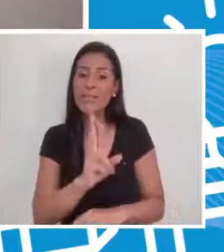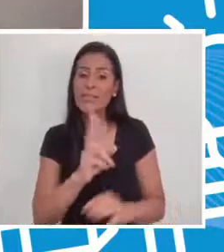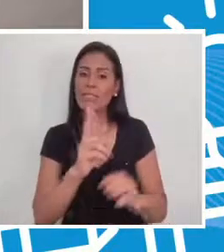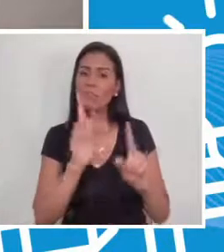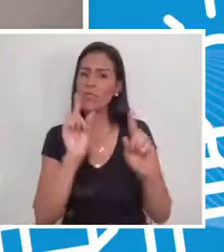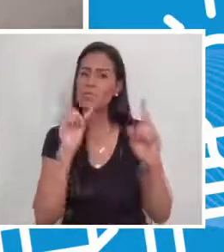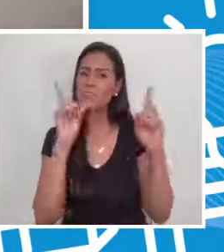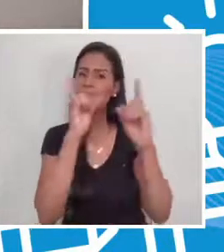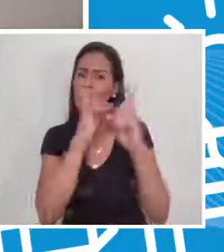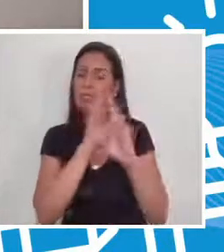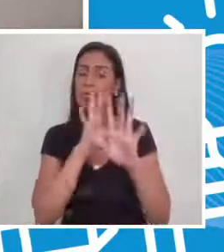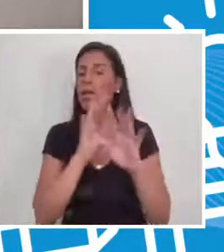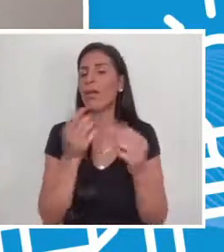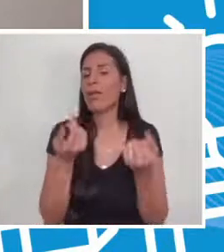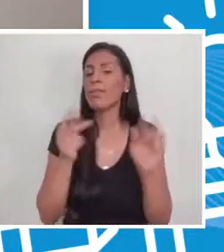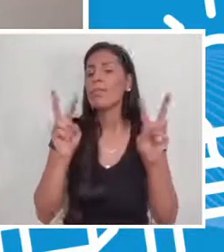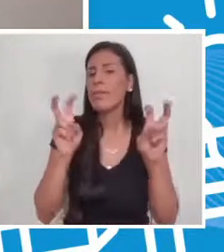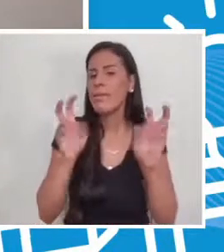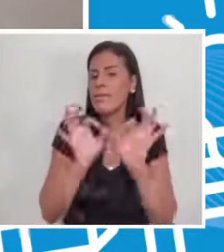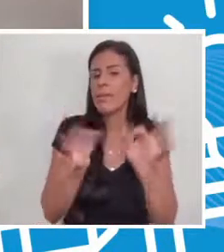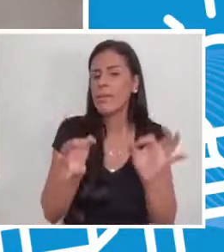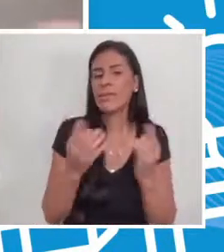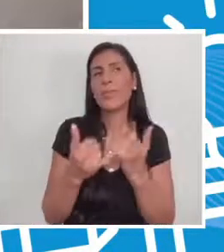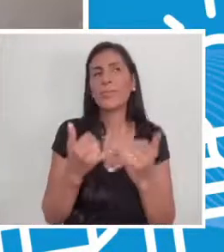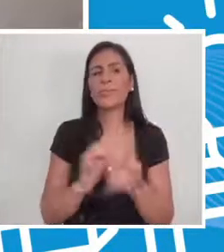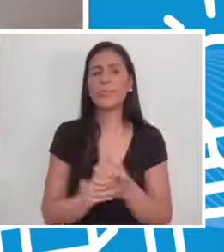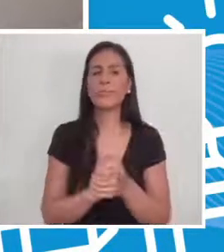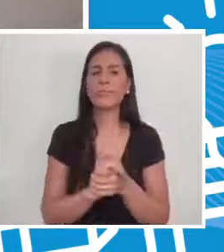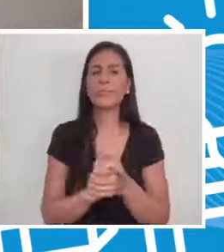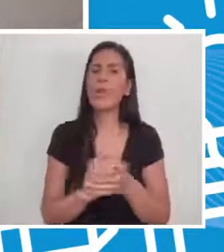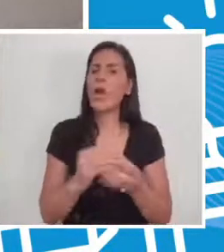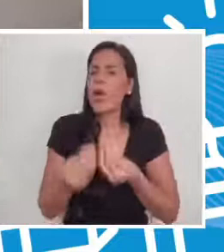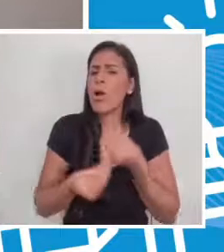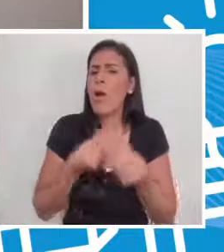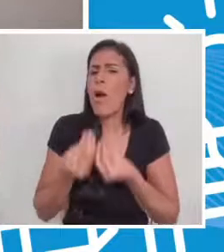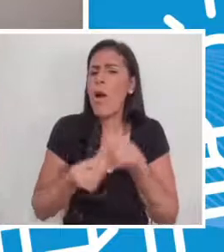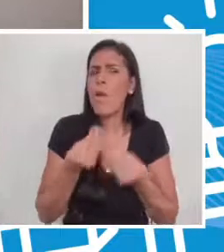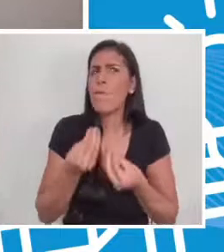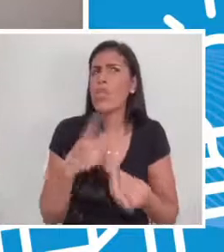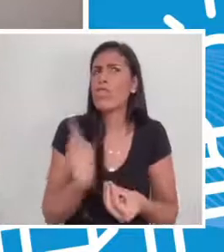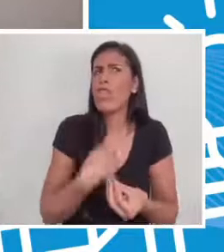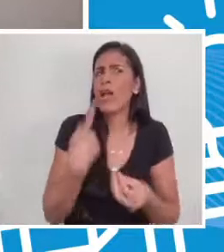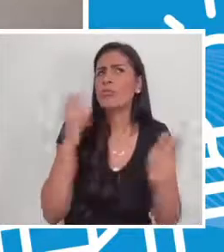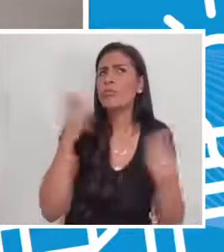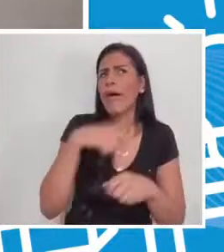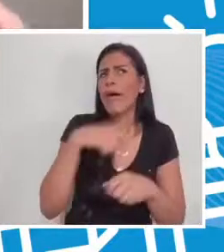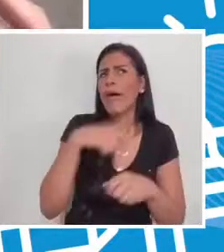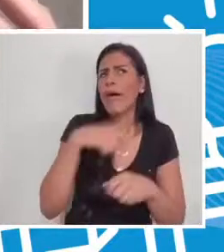gente aprende, certo? O que a ciência já conseguiu